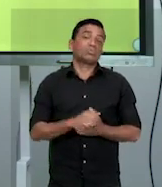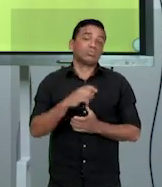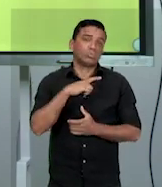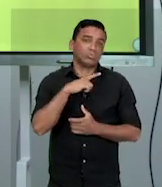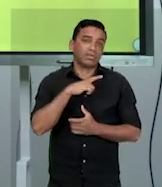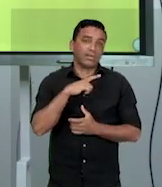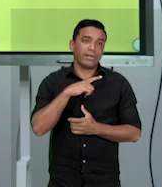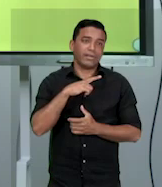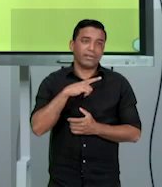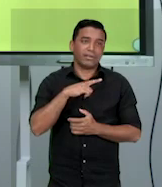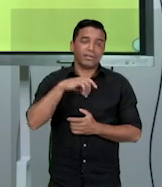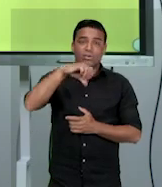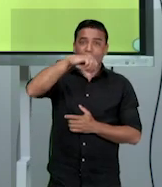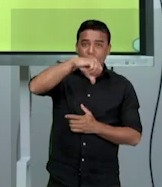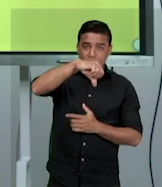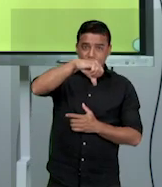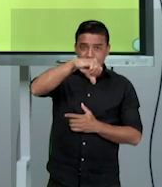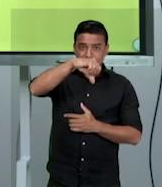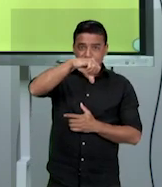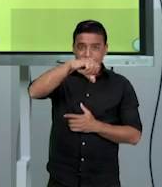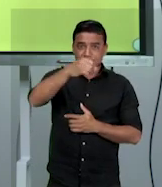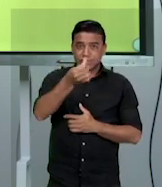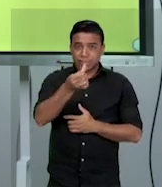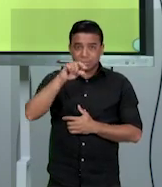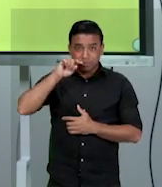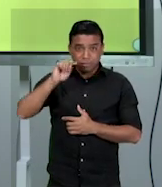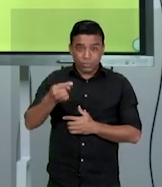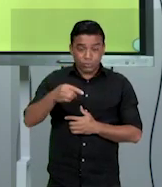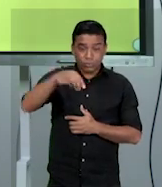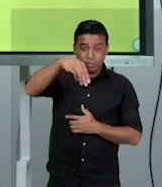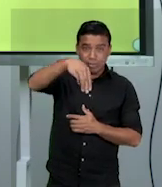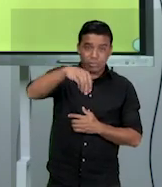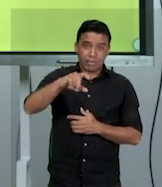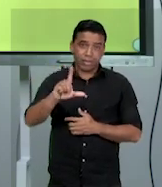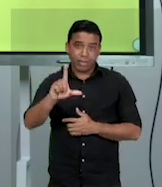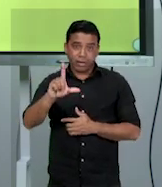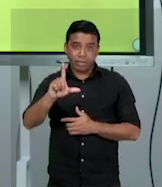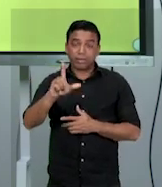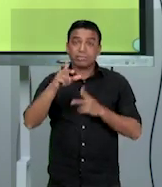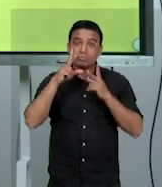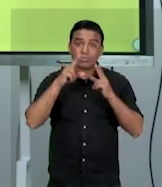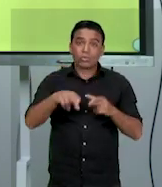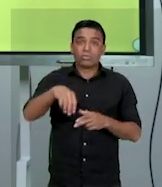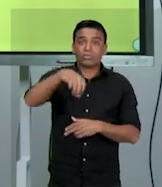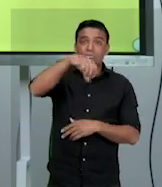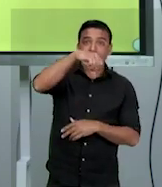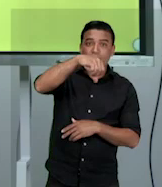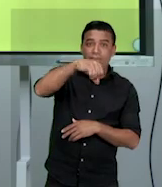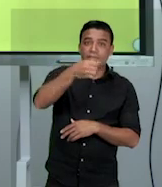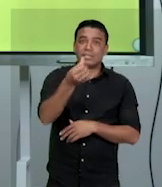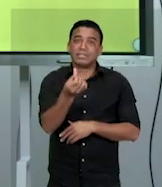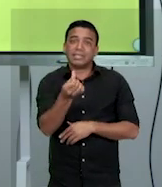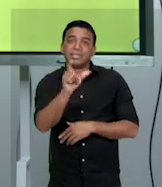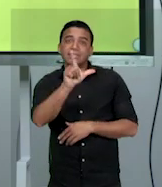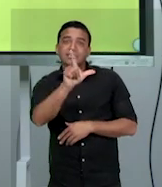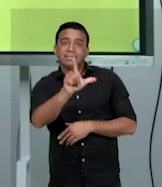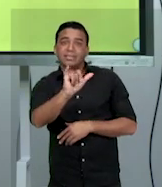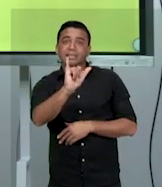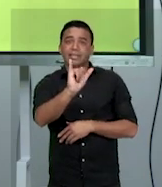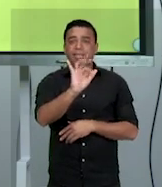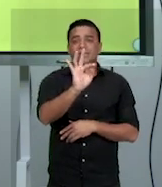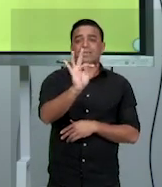tenho 96.000 ml, vai corresponder a 96